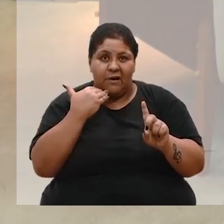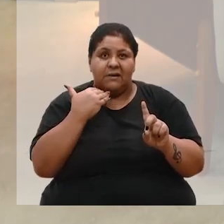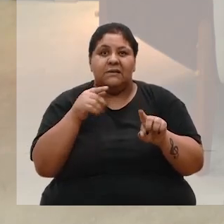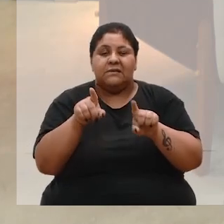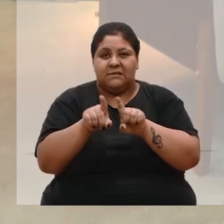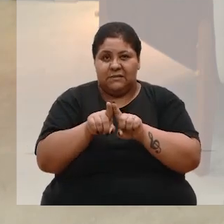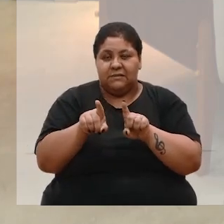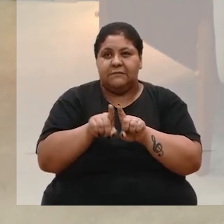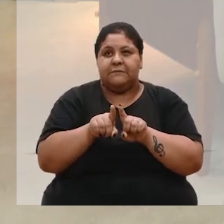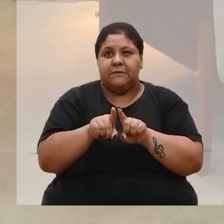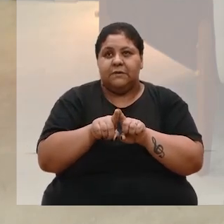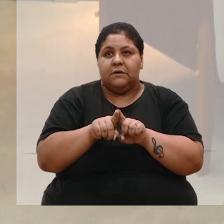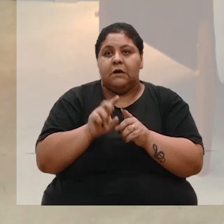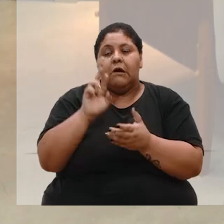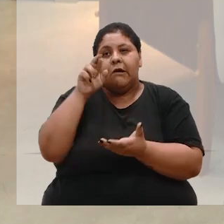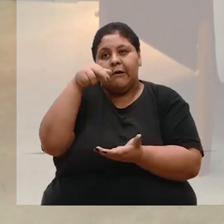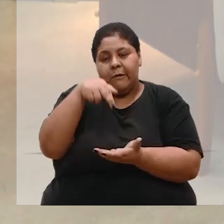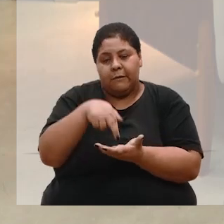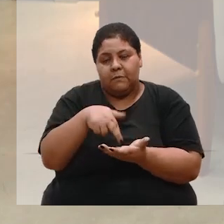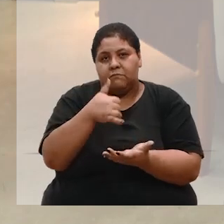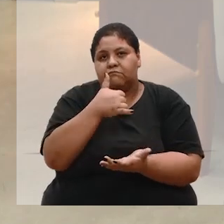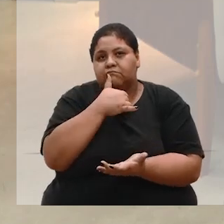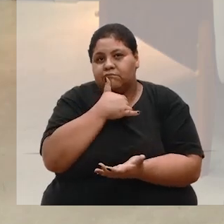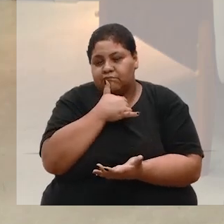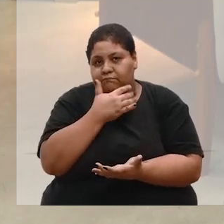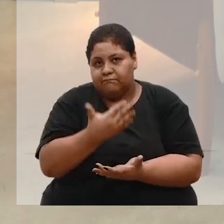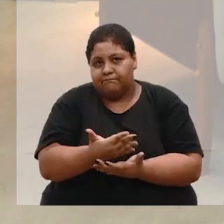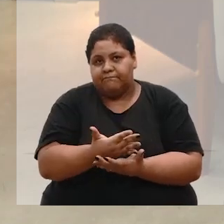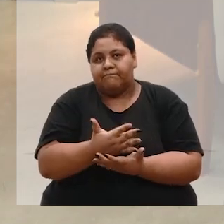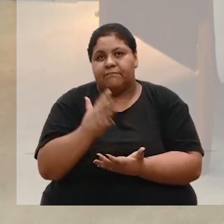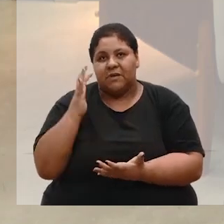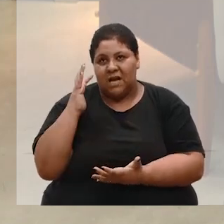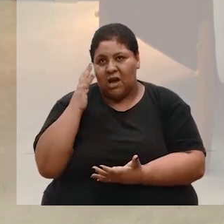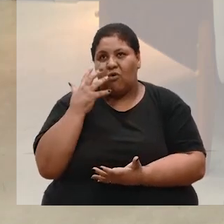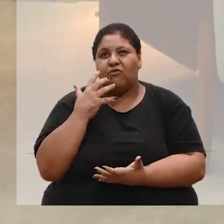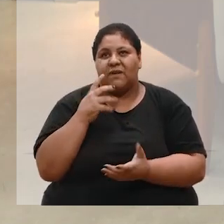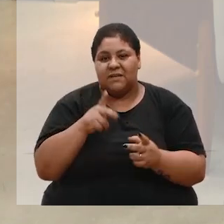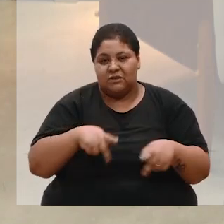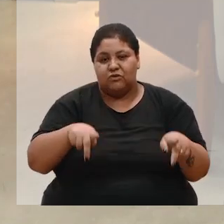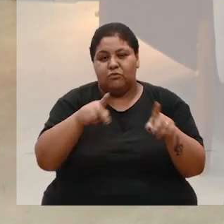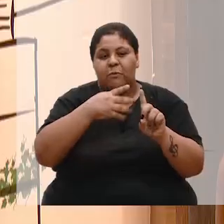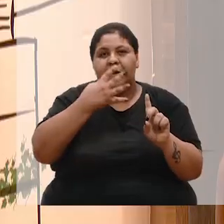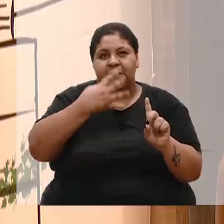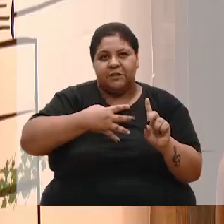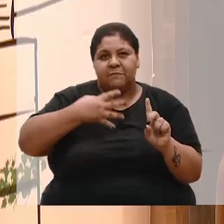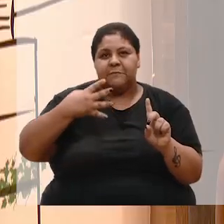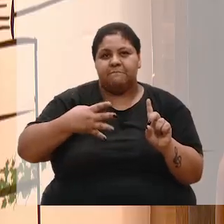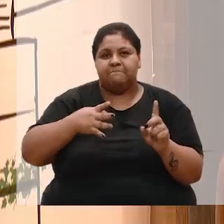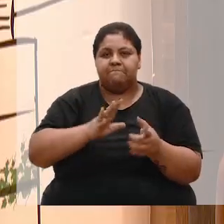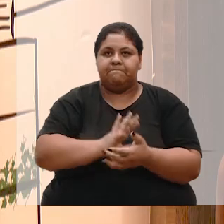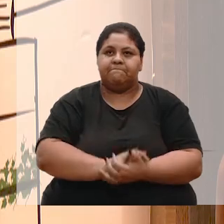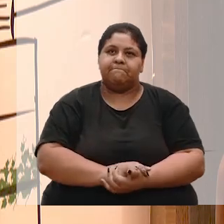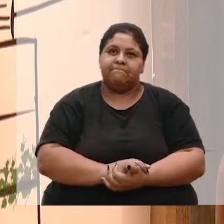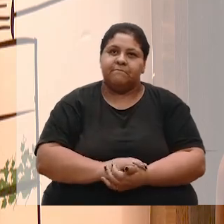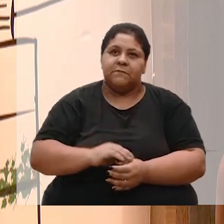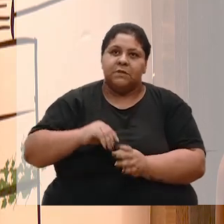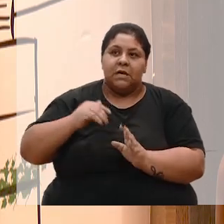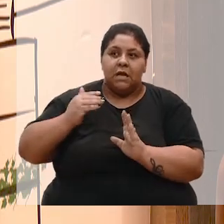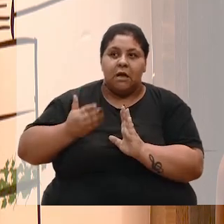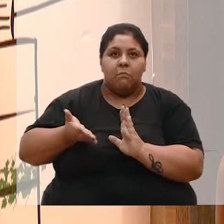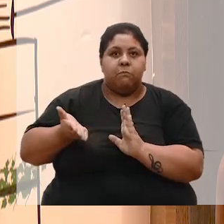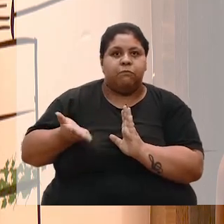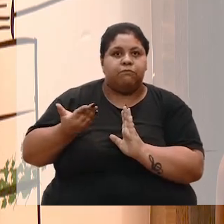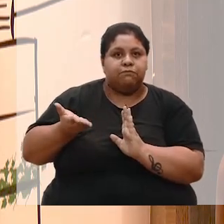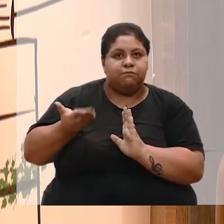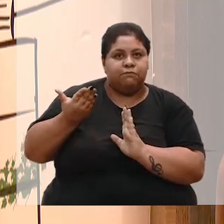que também, infelizmente, exacerba também no público LGBT. Ele aumenta muito.